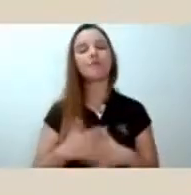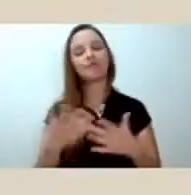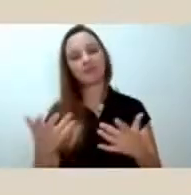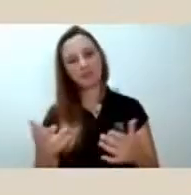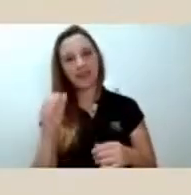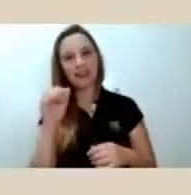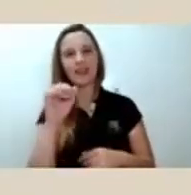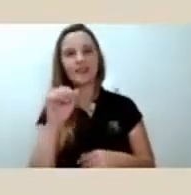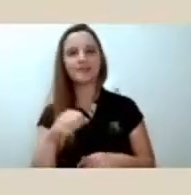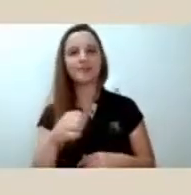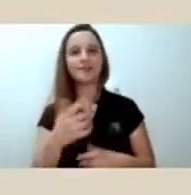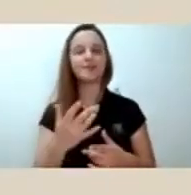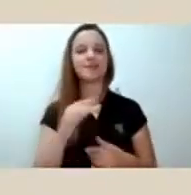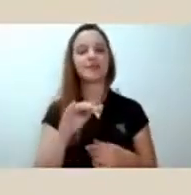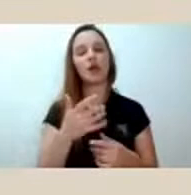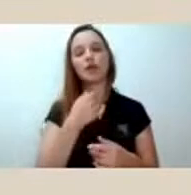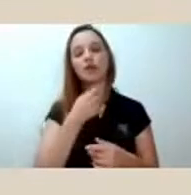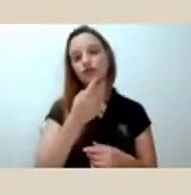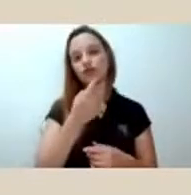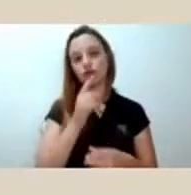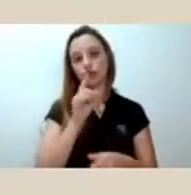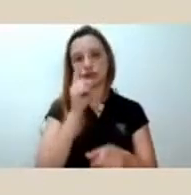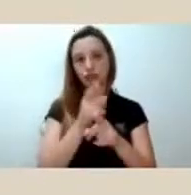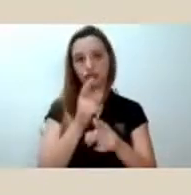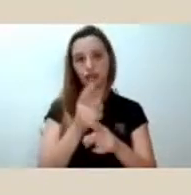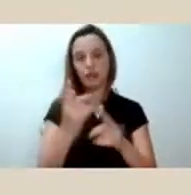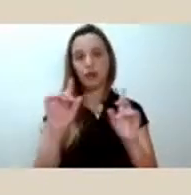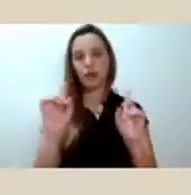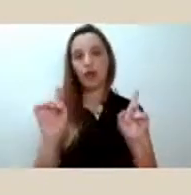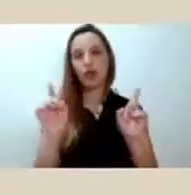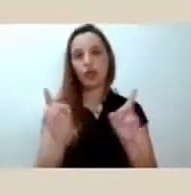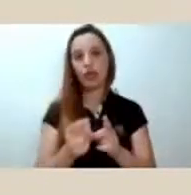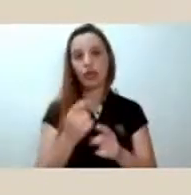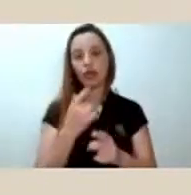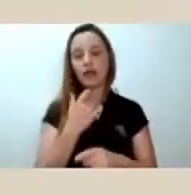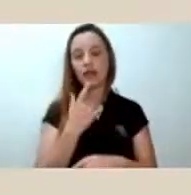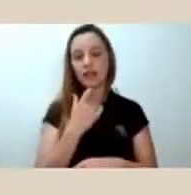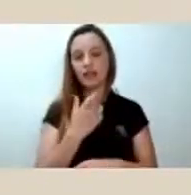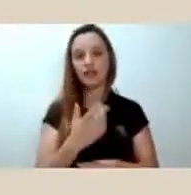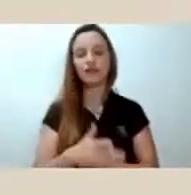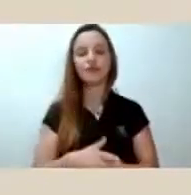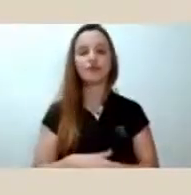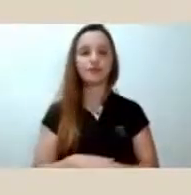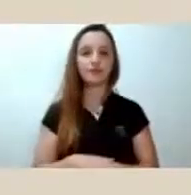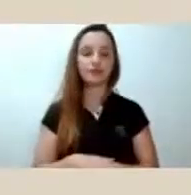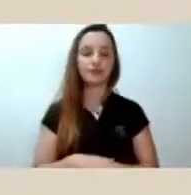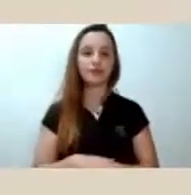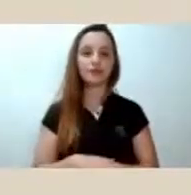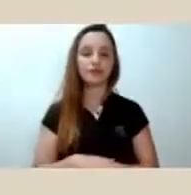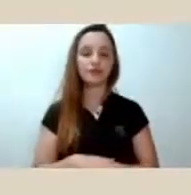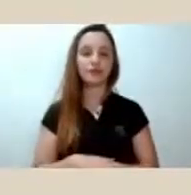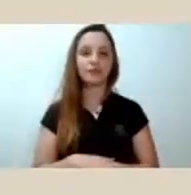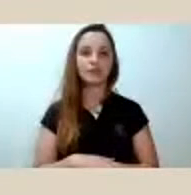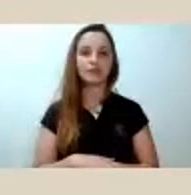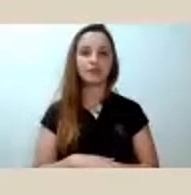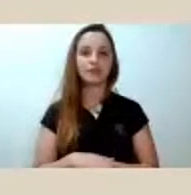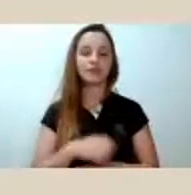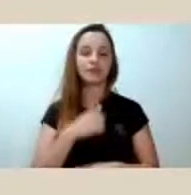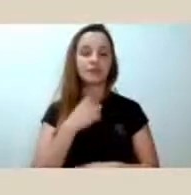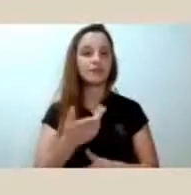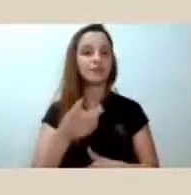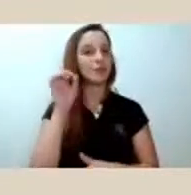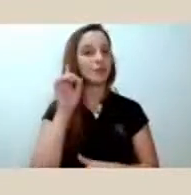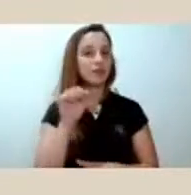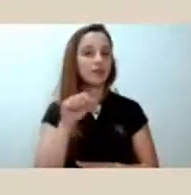it's great to have all these different specialists because it's great to have proper knowledge to discuss all these